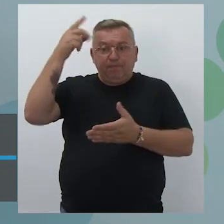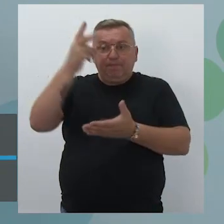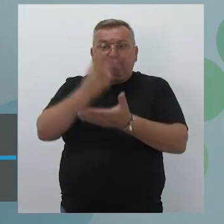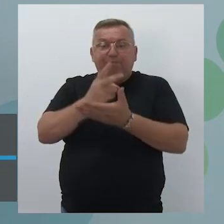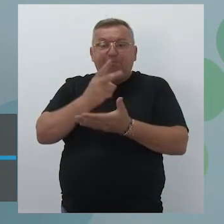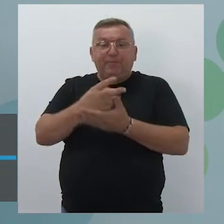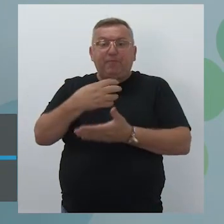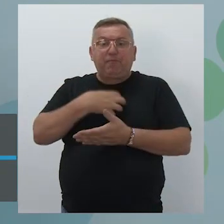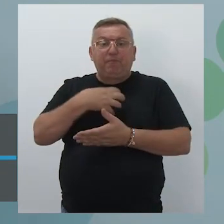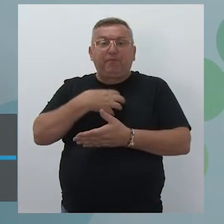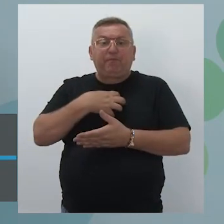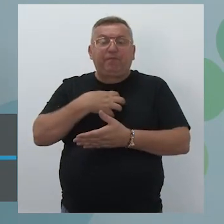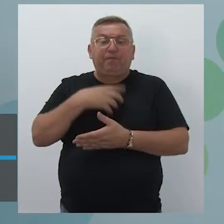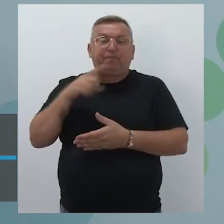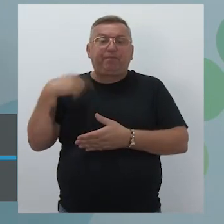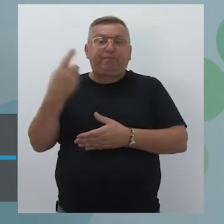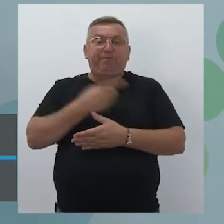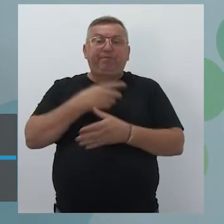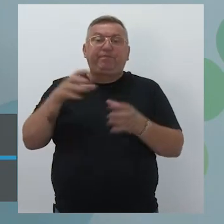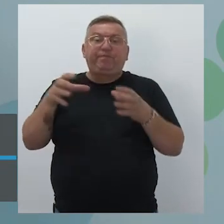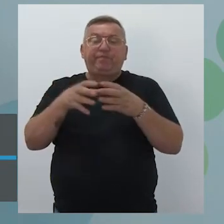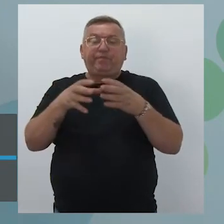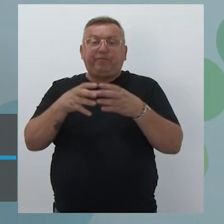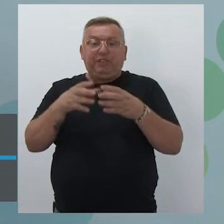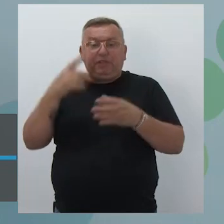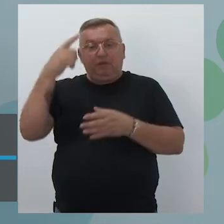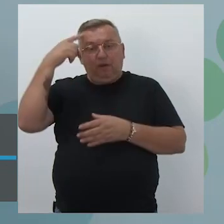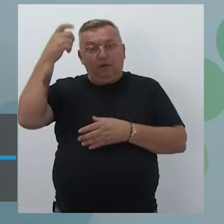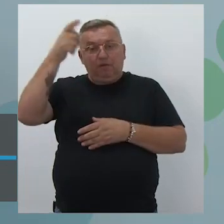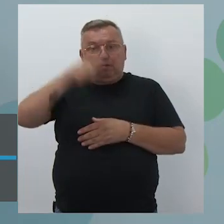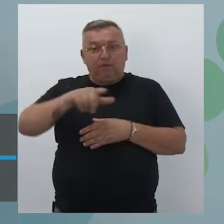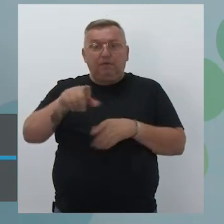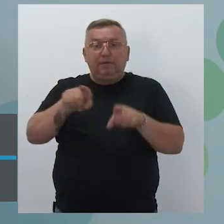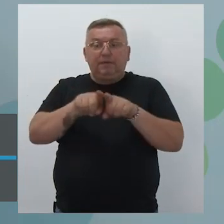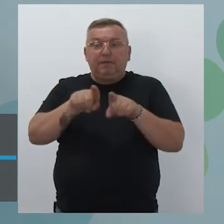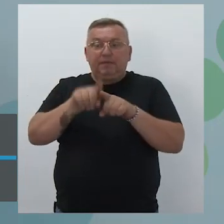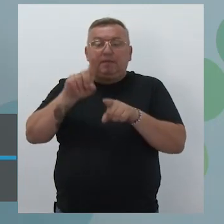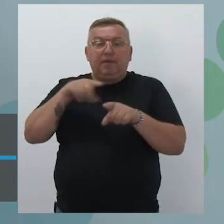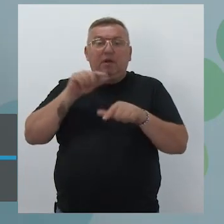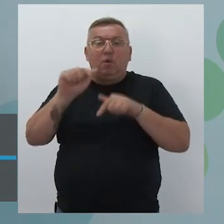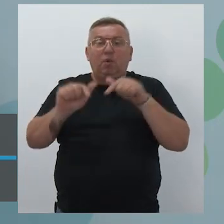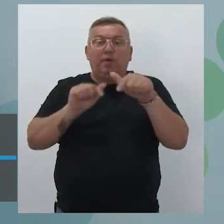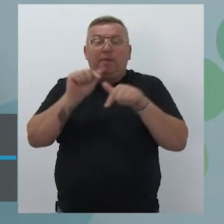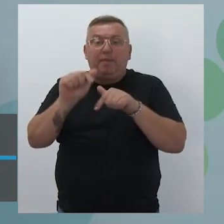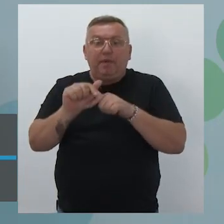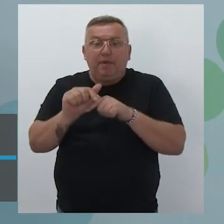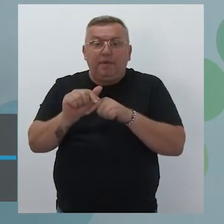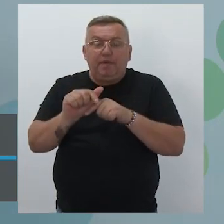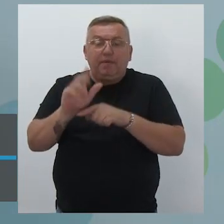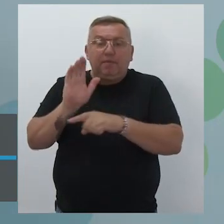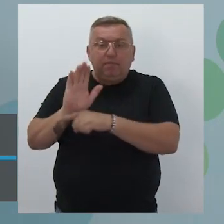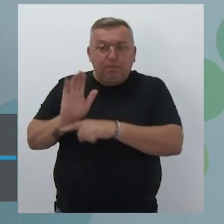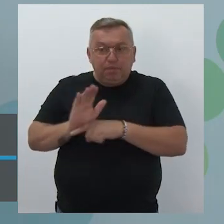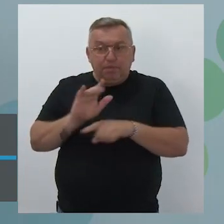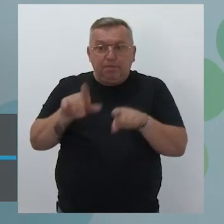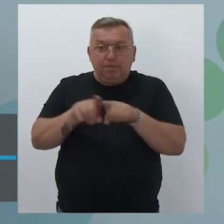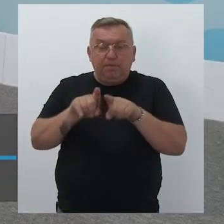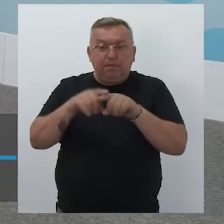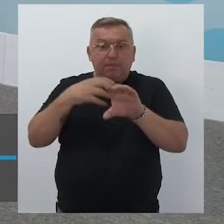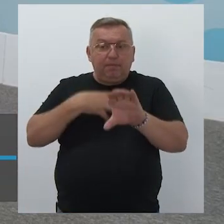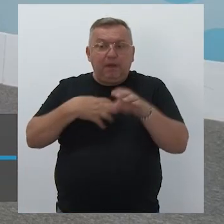forma que a nossa equipe levou ideias para as outras. Então, ele é um trabalho colaborativo e